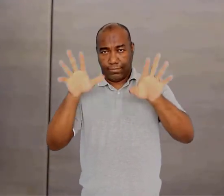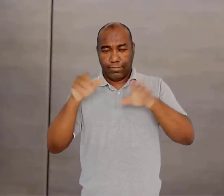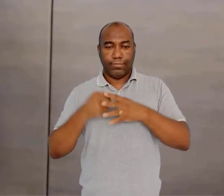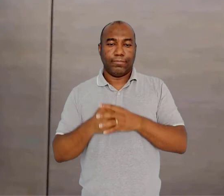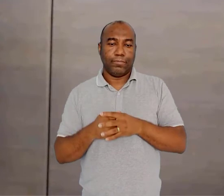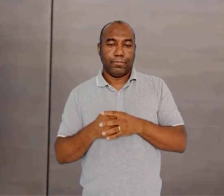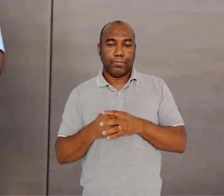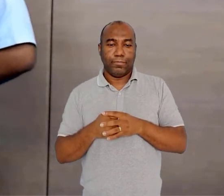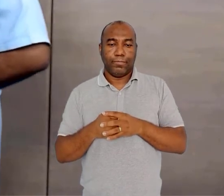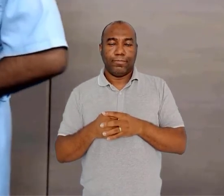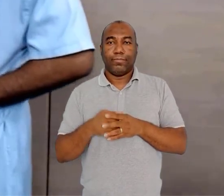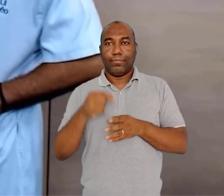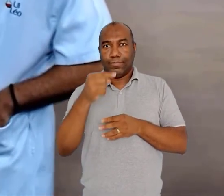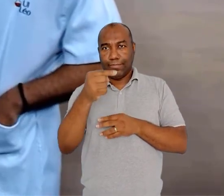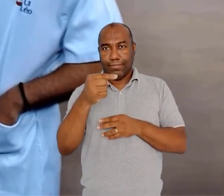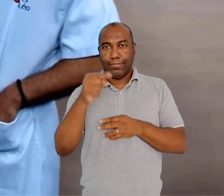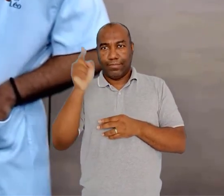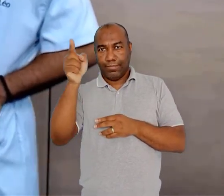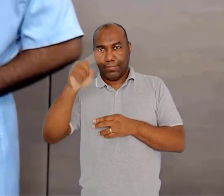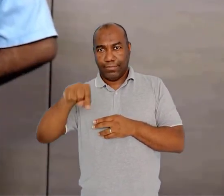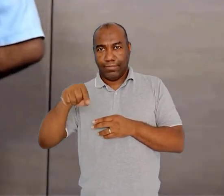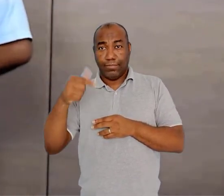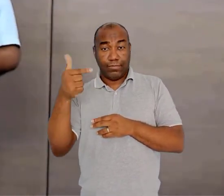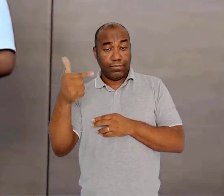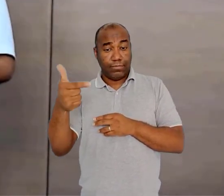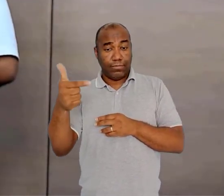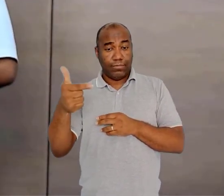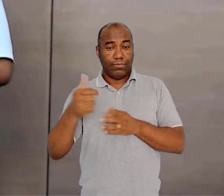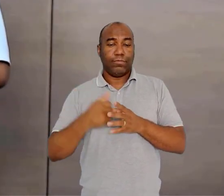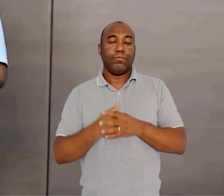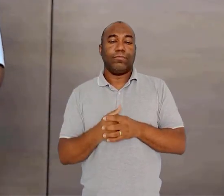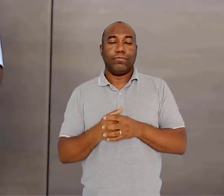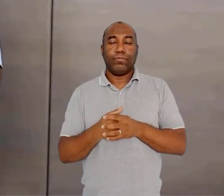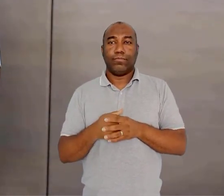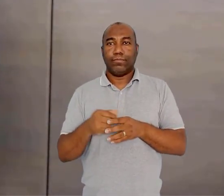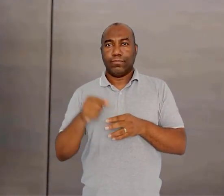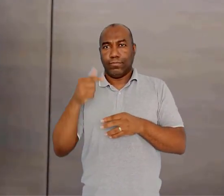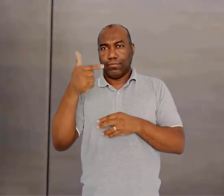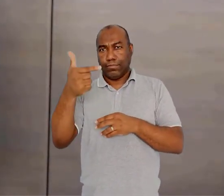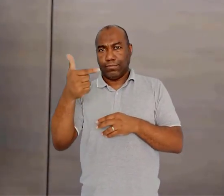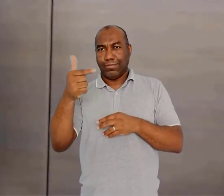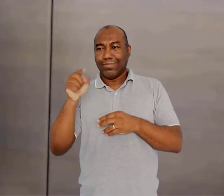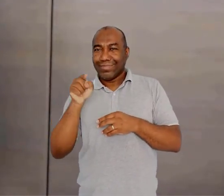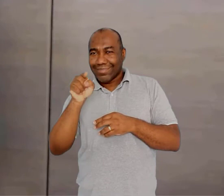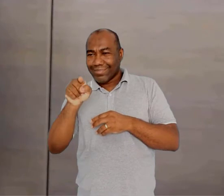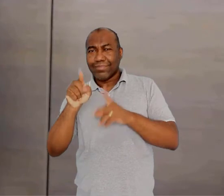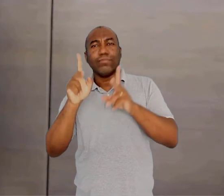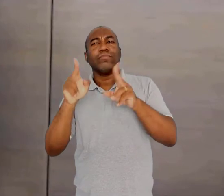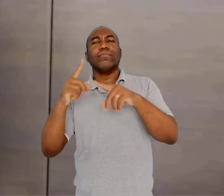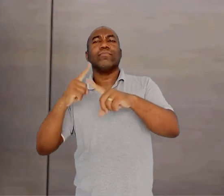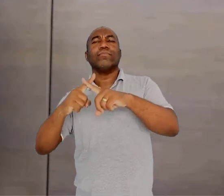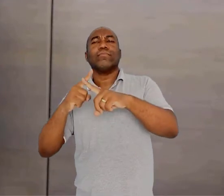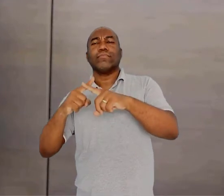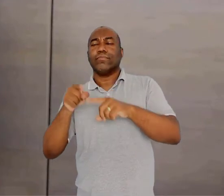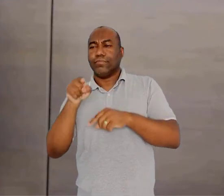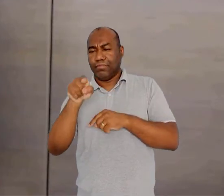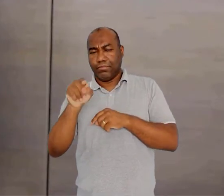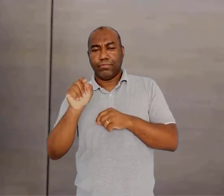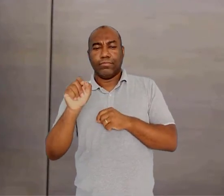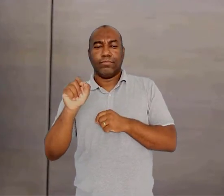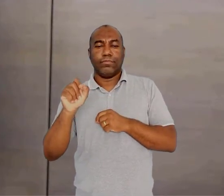menos ali da fórmula e está bem explicadinho aqui, ó. Duas vezes, bem organizado também. Delta